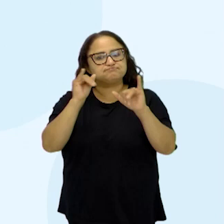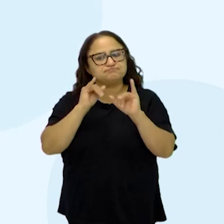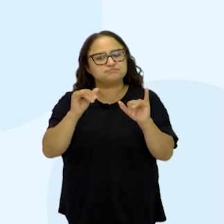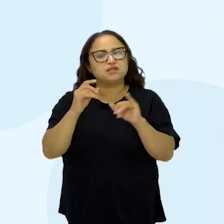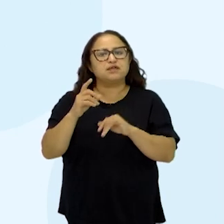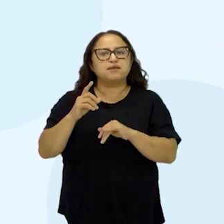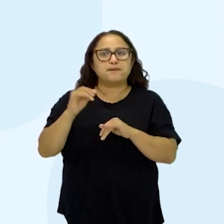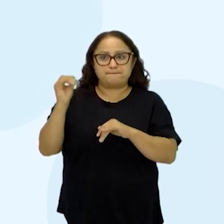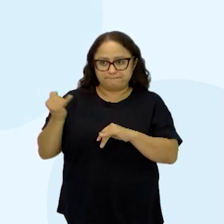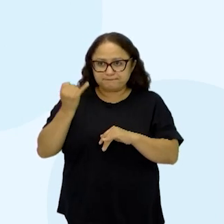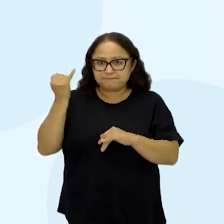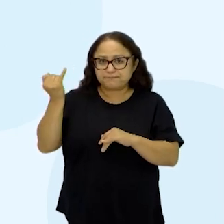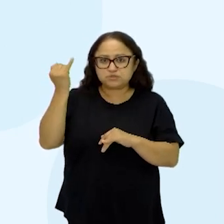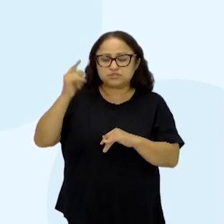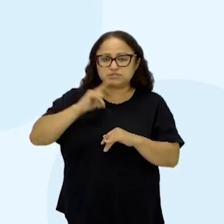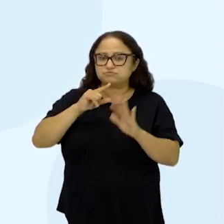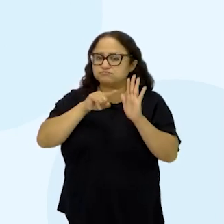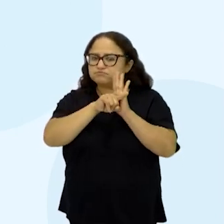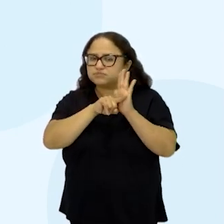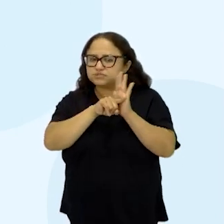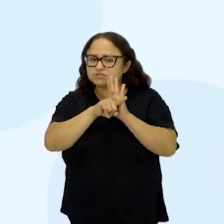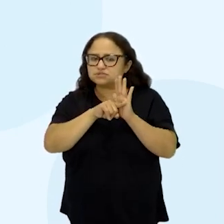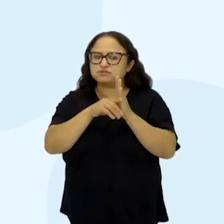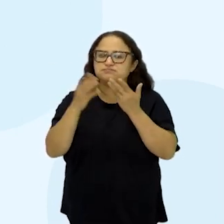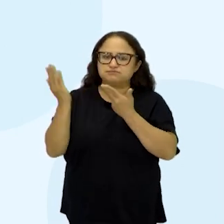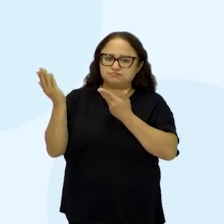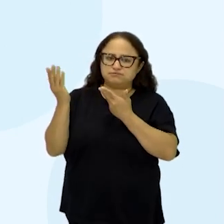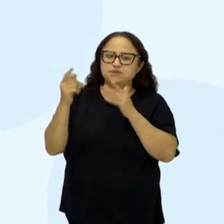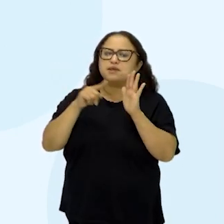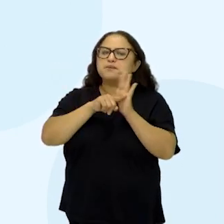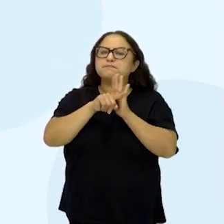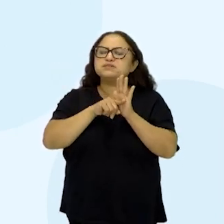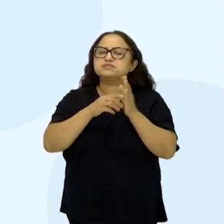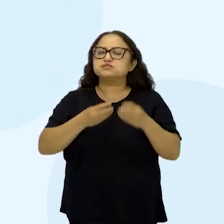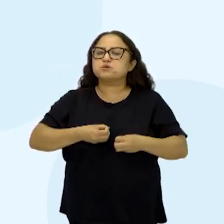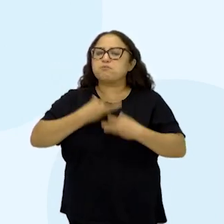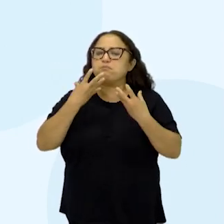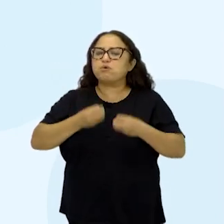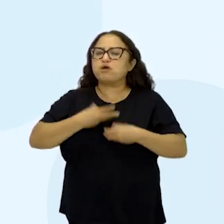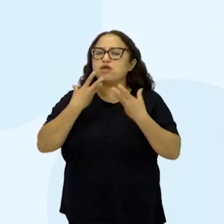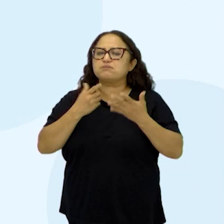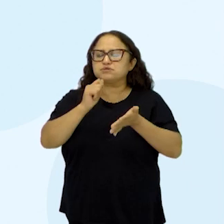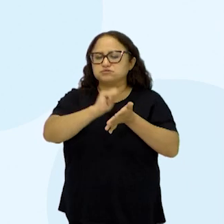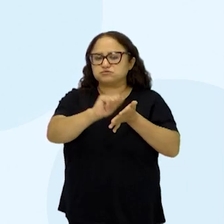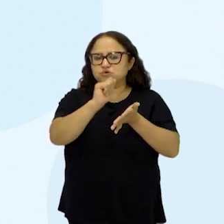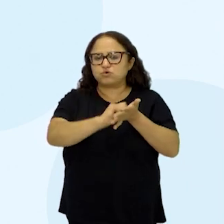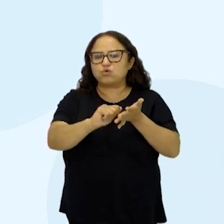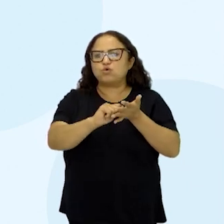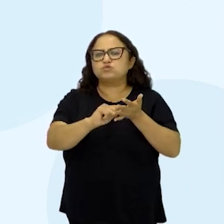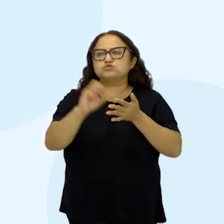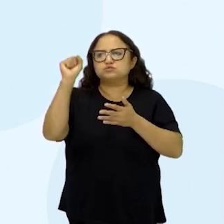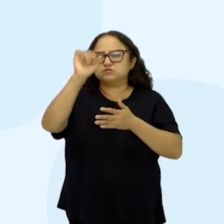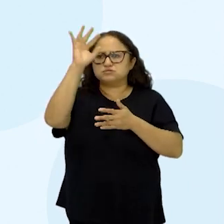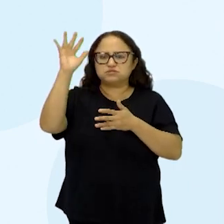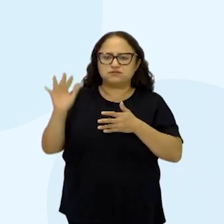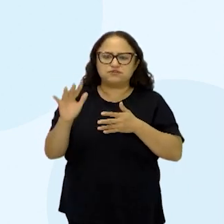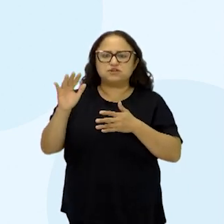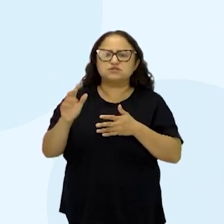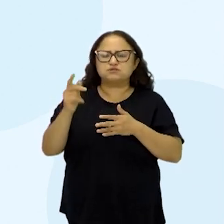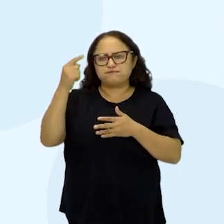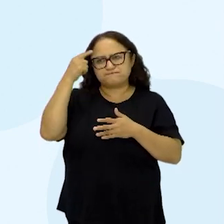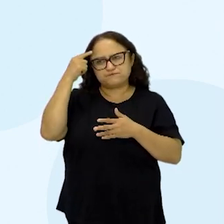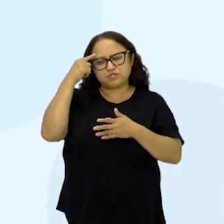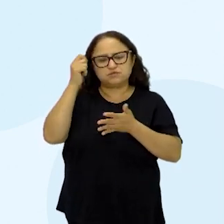10 fundamentais, para vocês darem uma pesquisada, tá bom? Pesquise poemas e contos escritos de escritores africanos que falam,